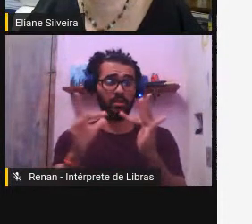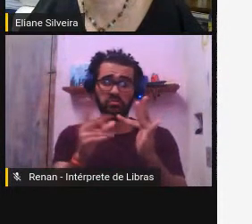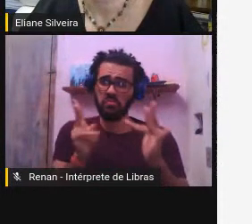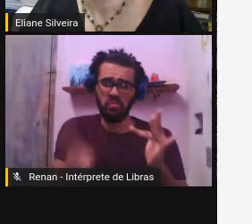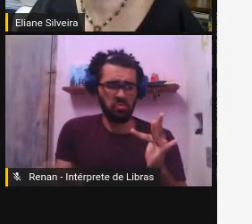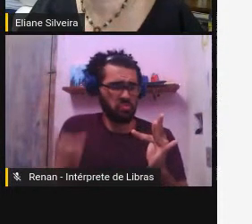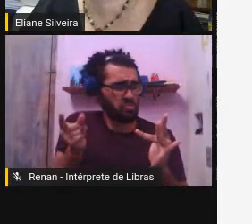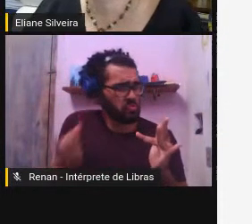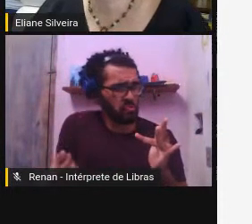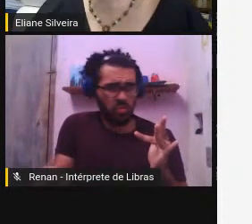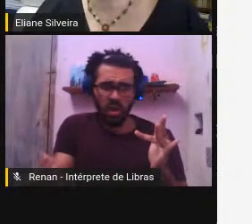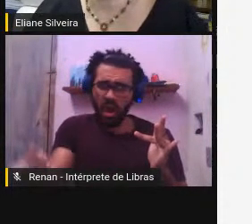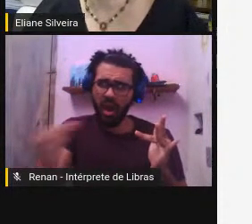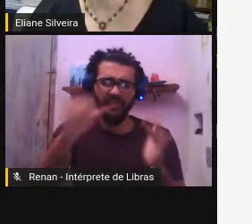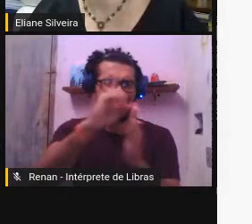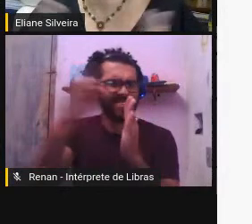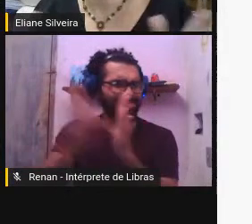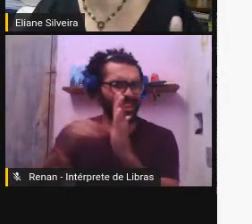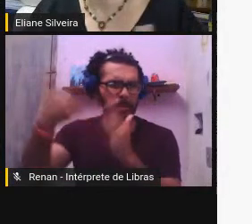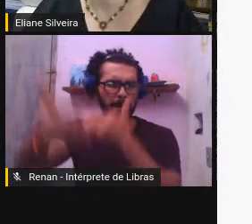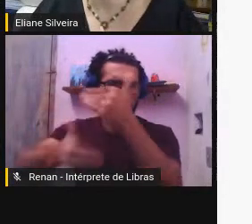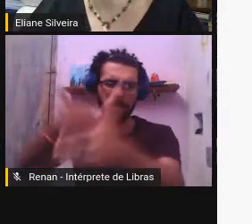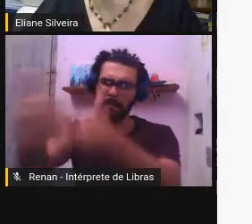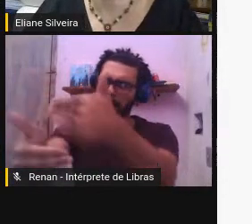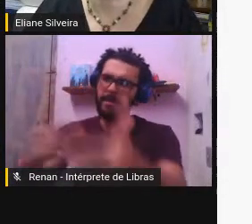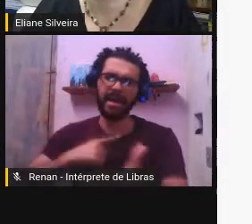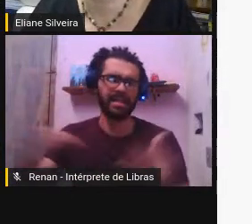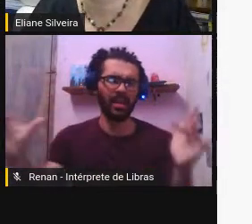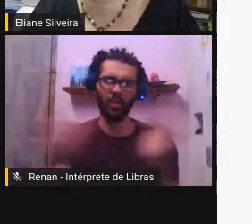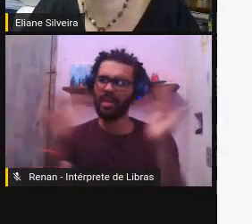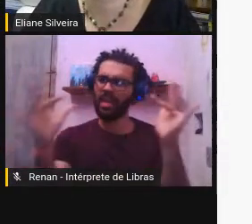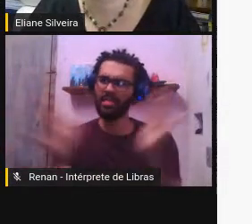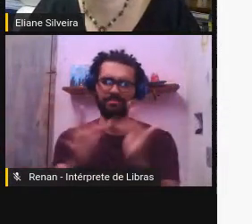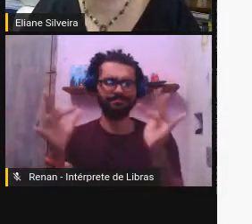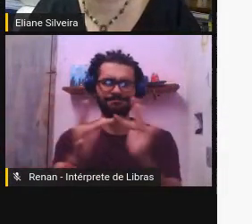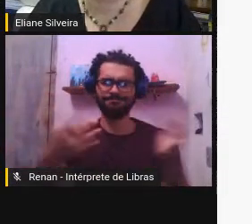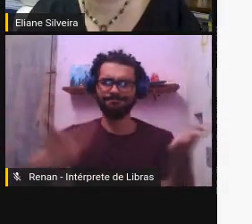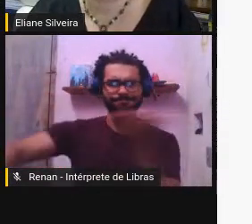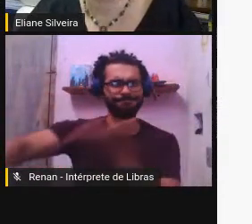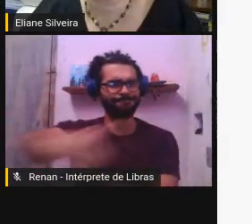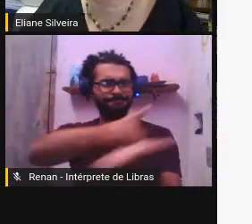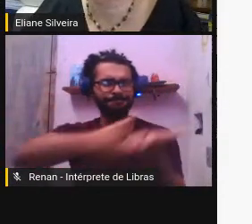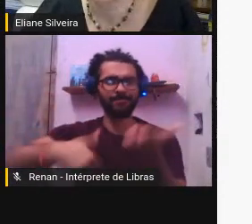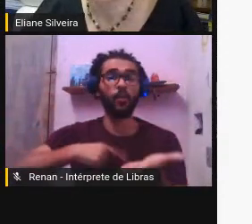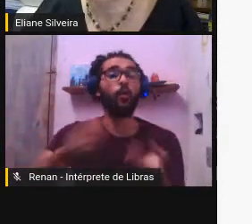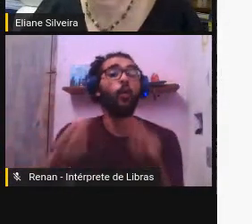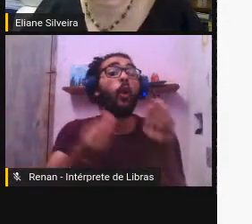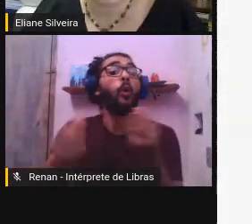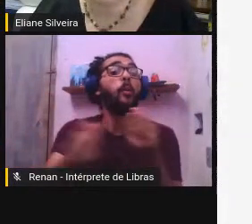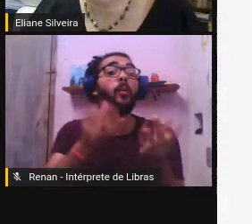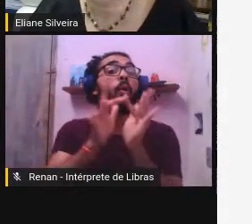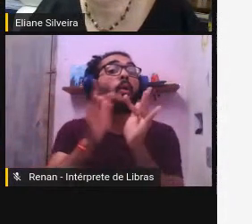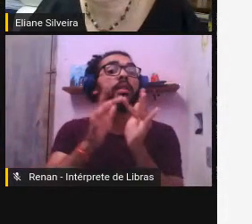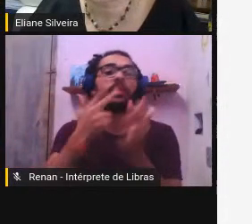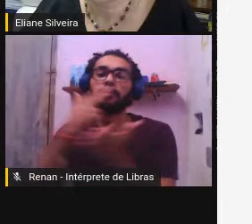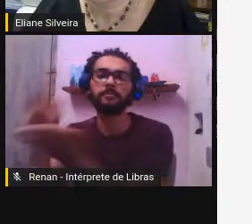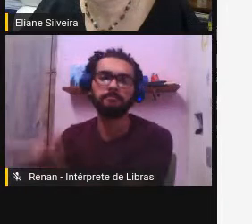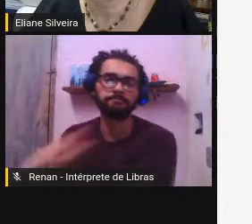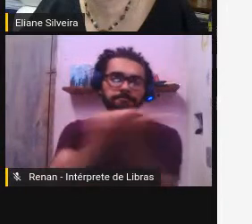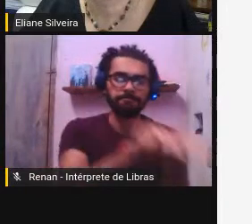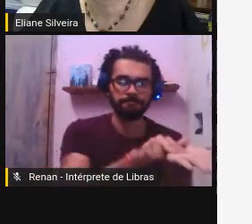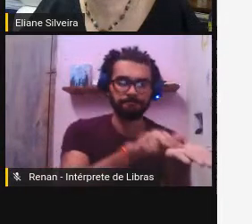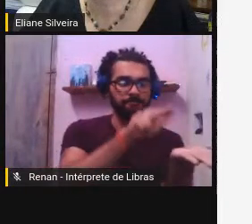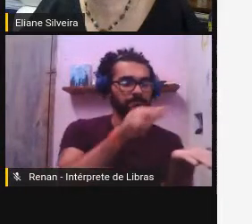publicação. Então, eles tinham uma longa interlocução através de cartas, essas cartas também estão na